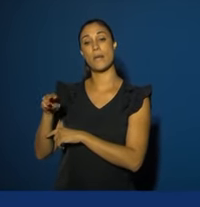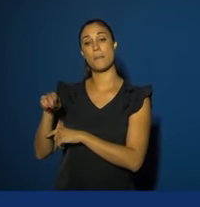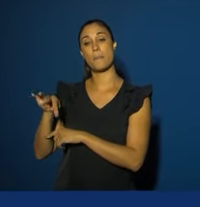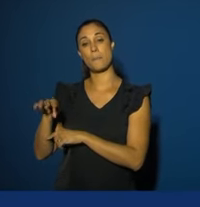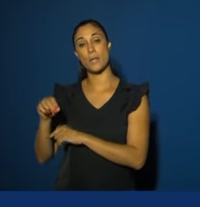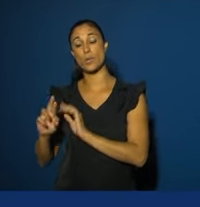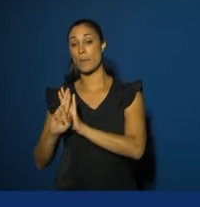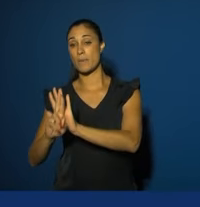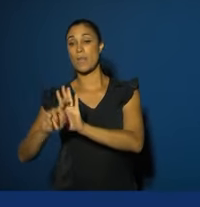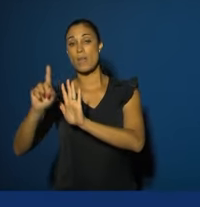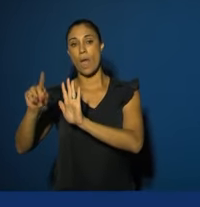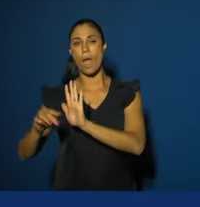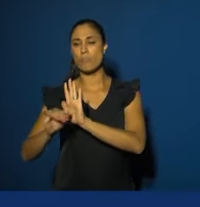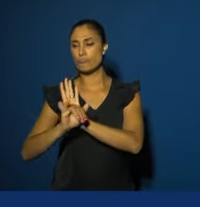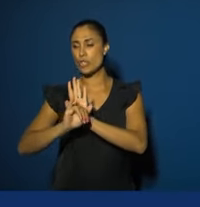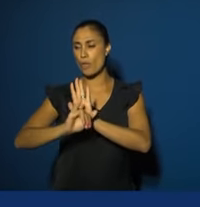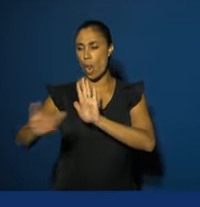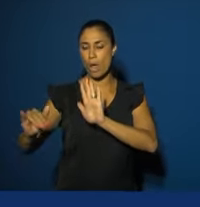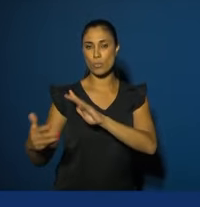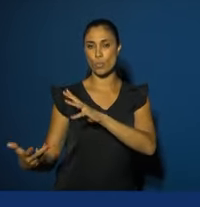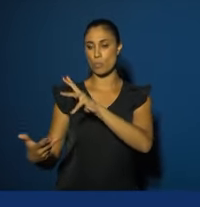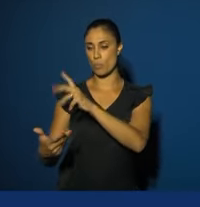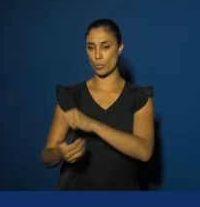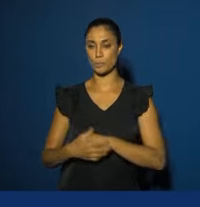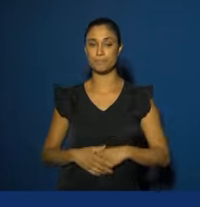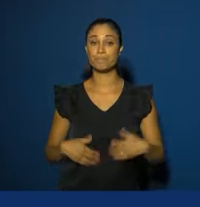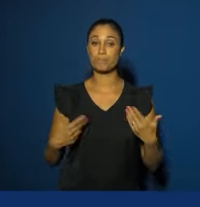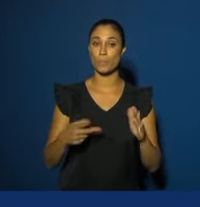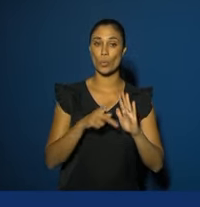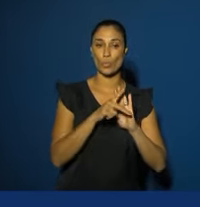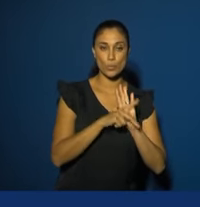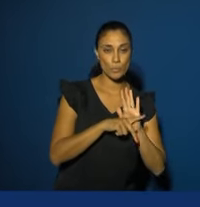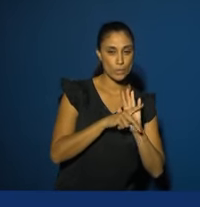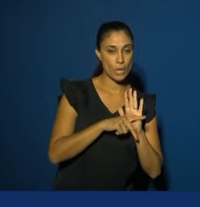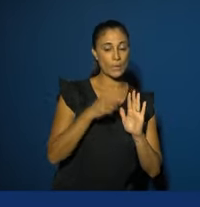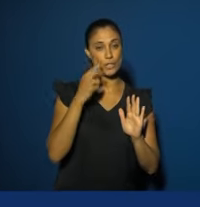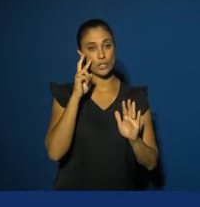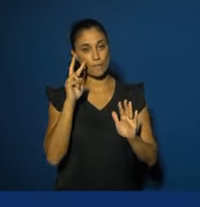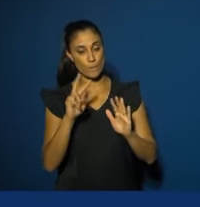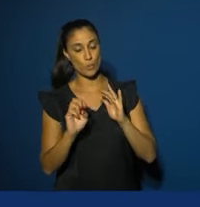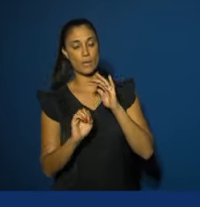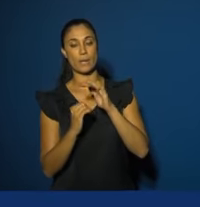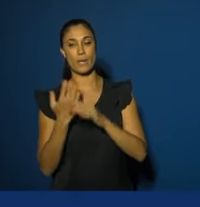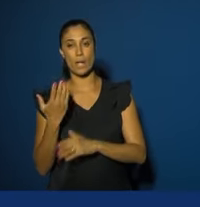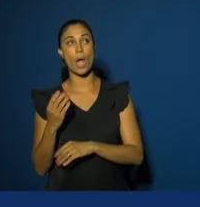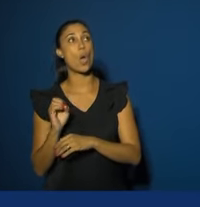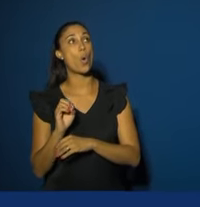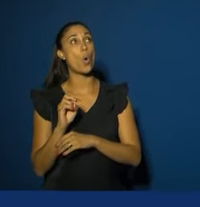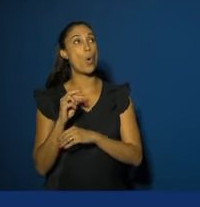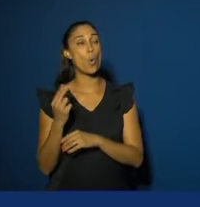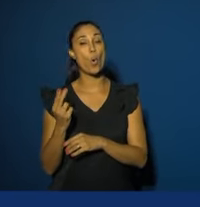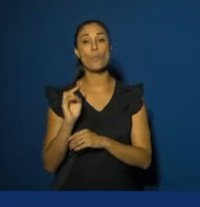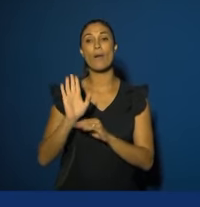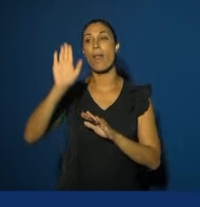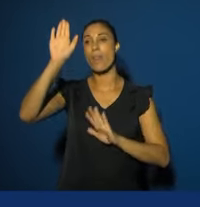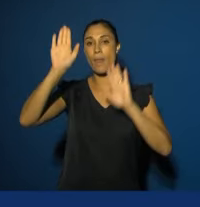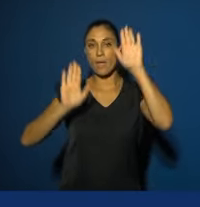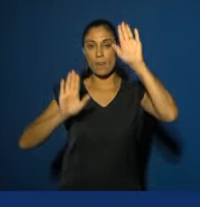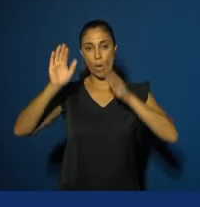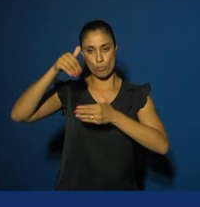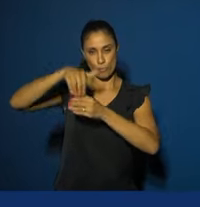garoto propaganda mundo inteiro então esses projetos que a gente viu nascerem ou virem a